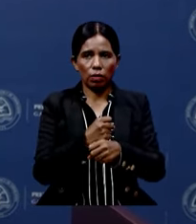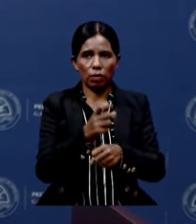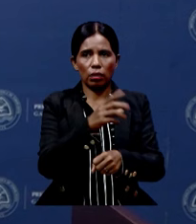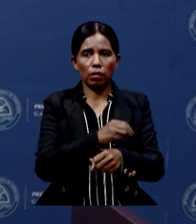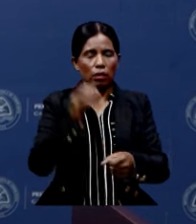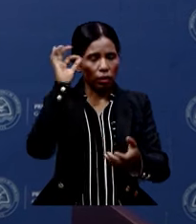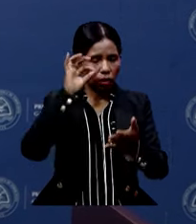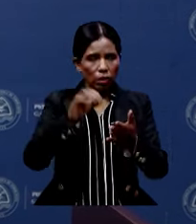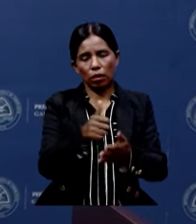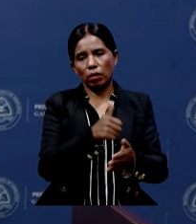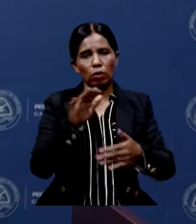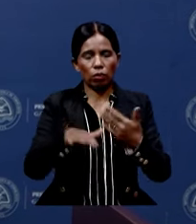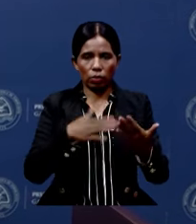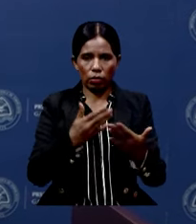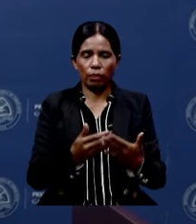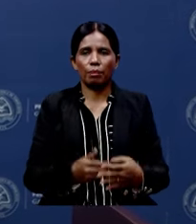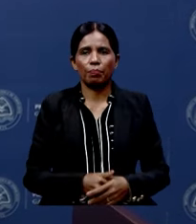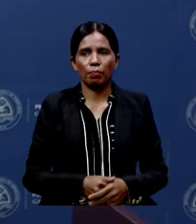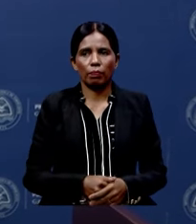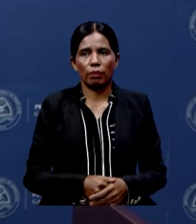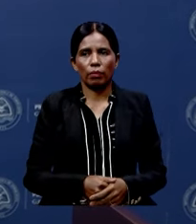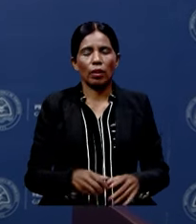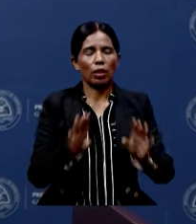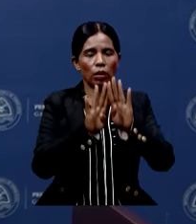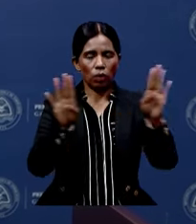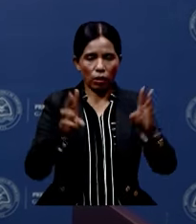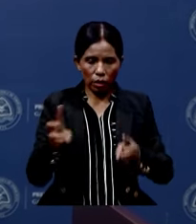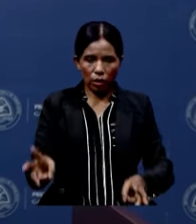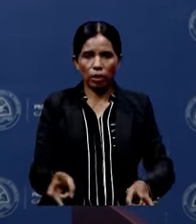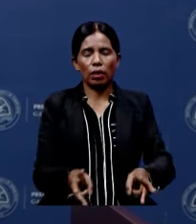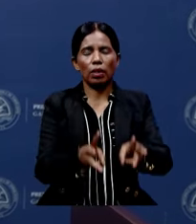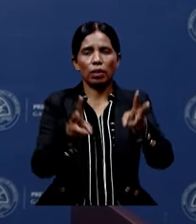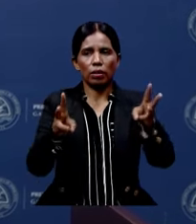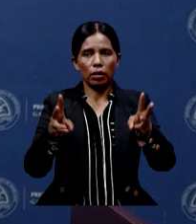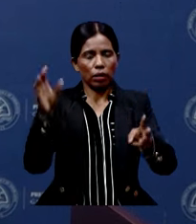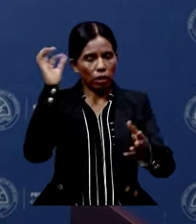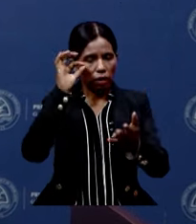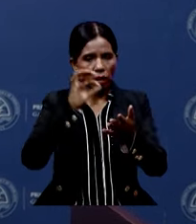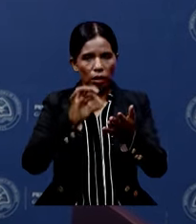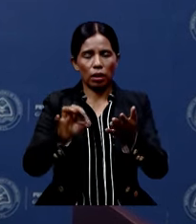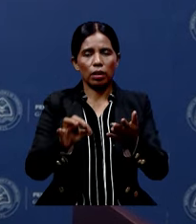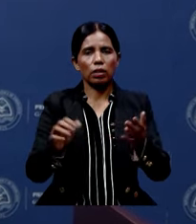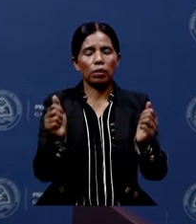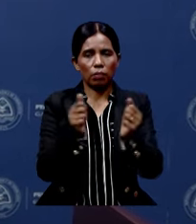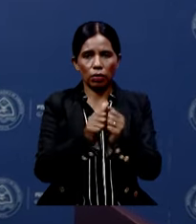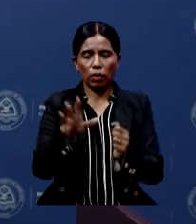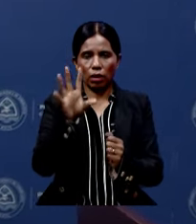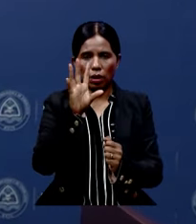secretários regionais se votem. Lei loca da lamba secretários regionais na Inem,